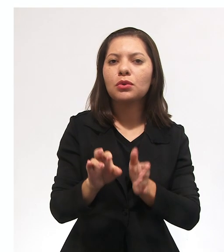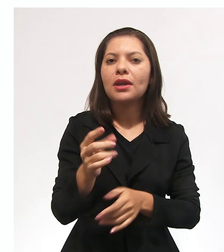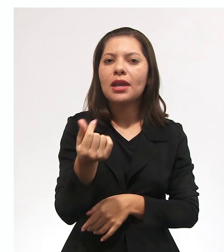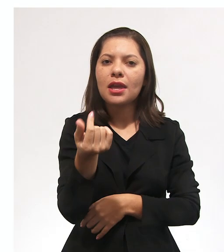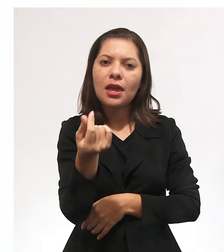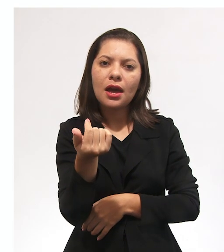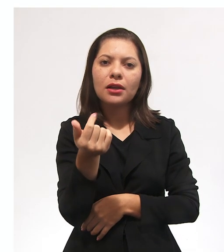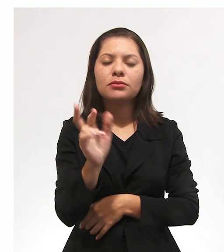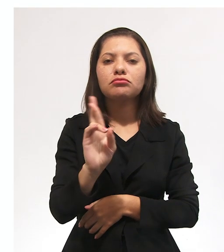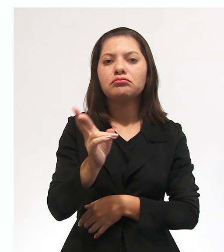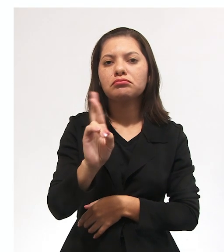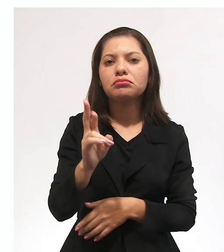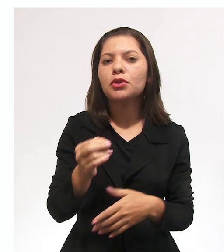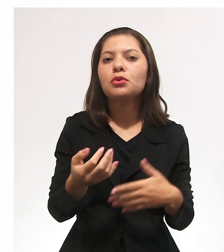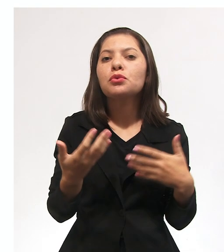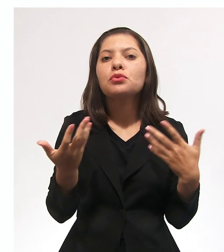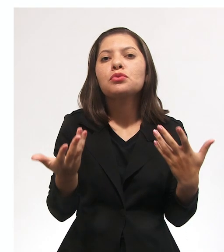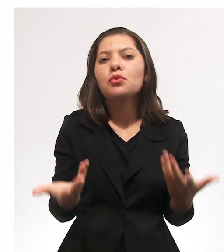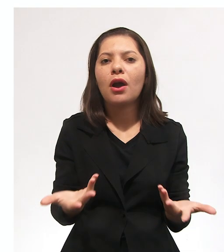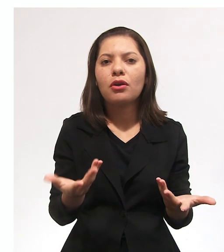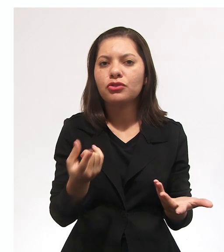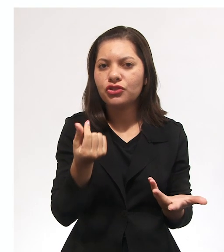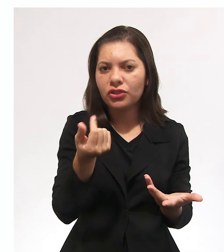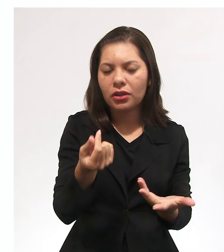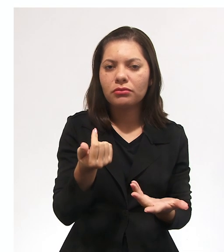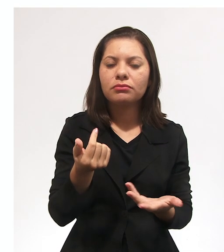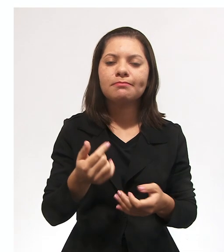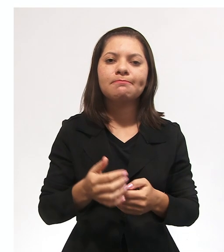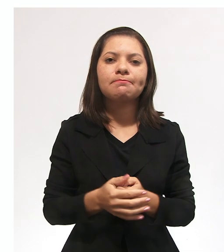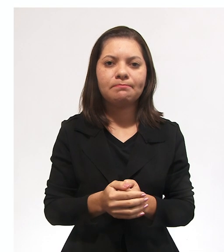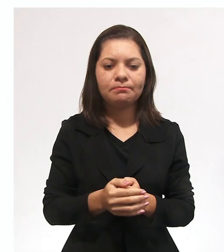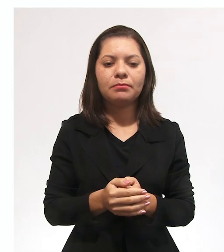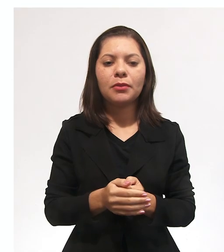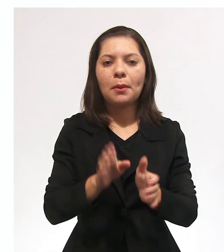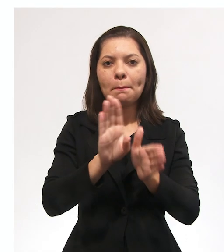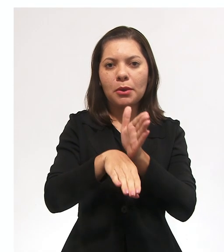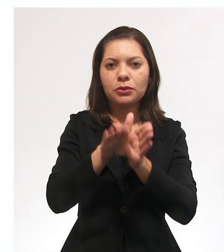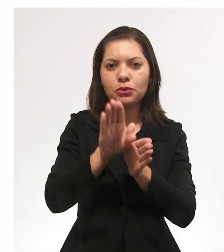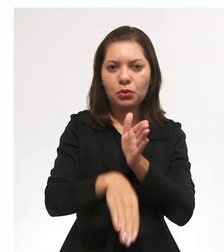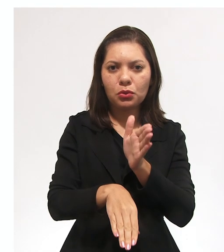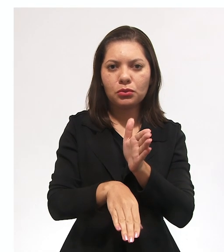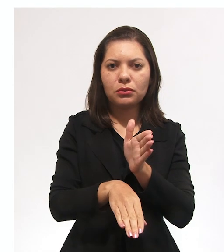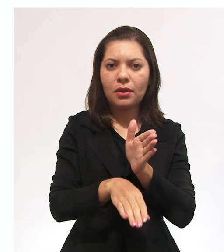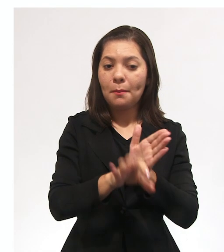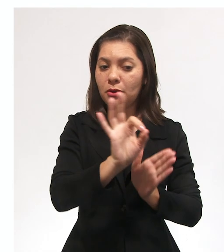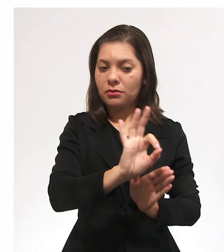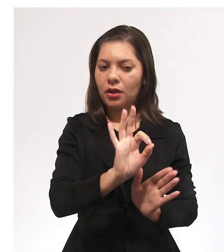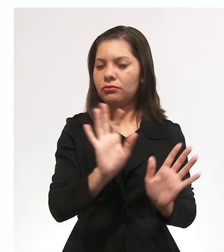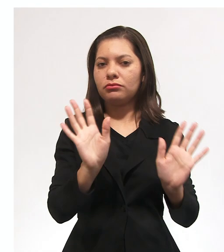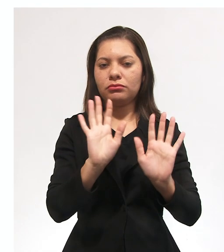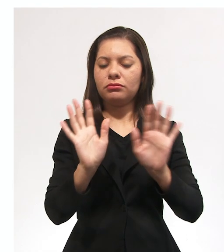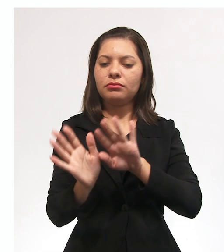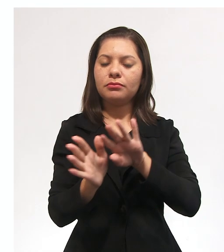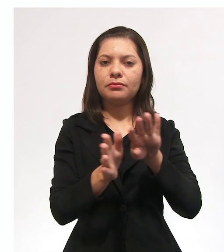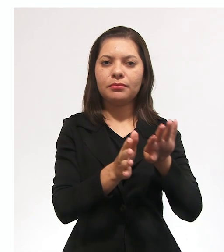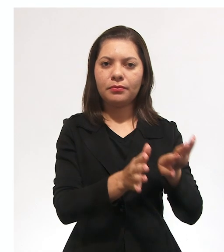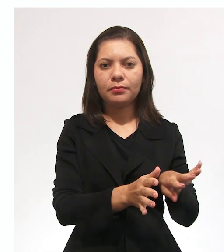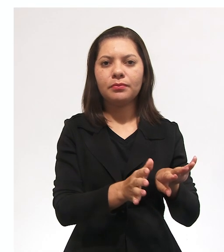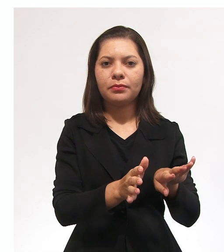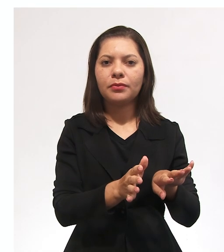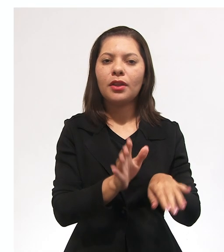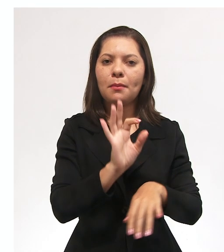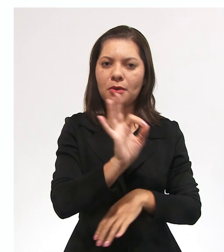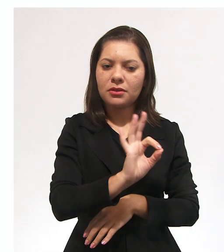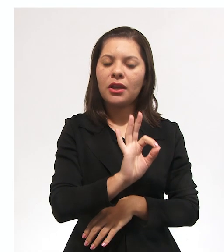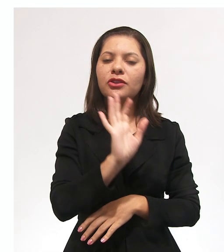ser em valor, em dinheiro, esse meu desconto, não em porcentagem, eu não quero saber em porcentagem. Em porcentagem